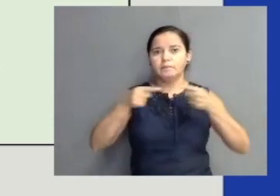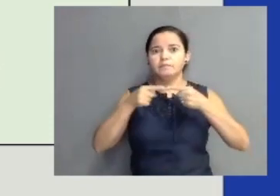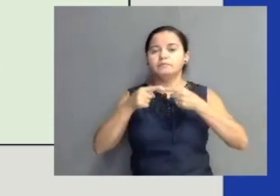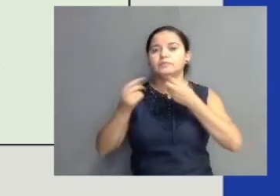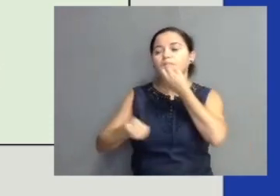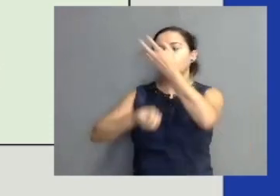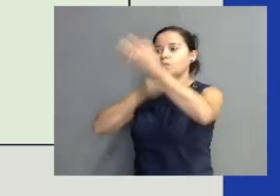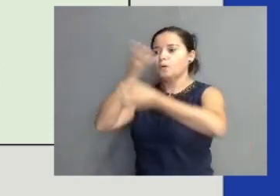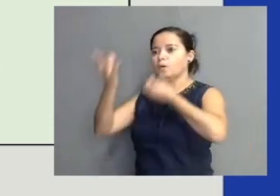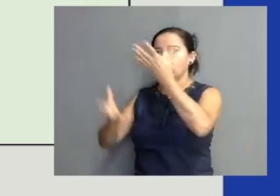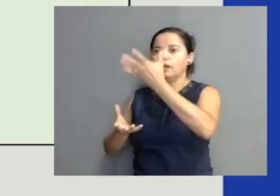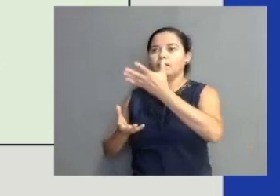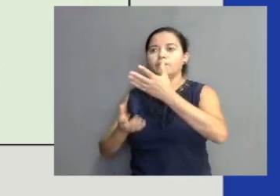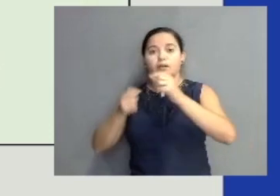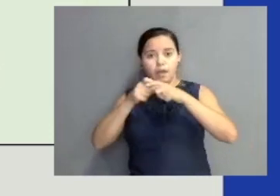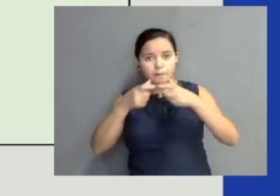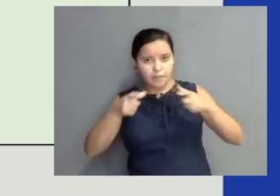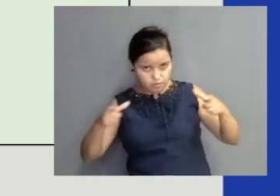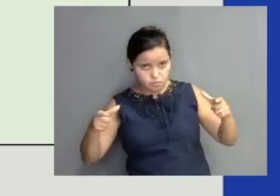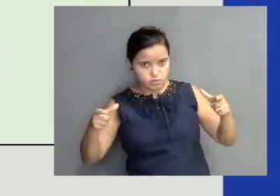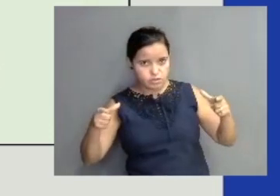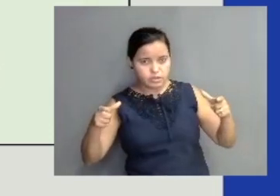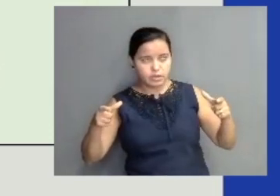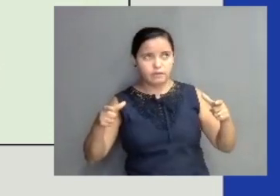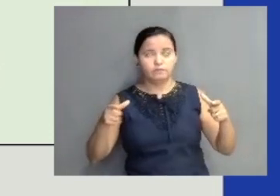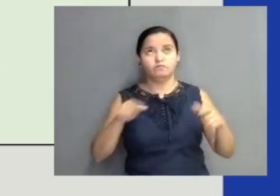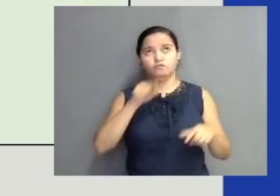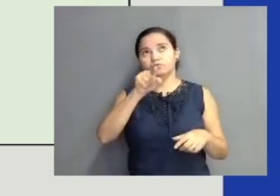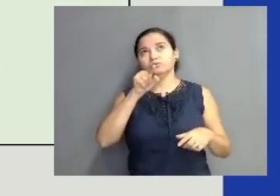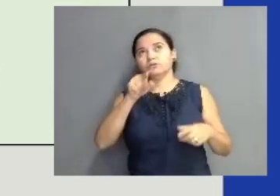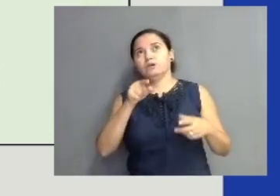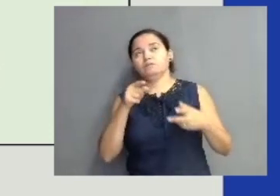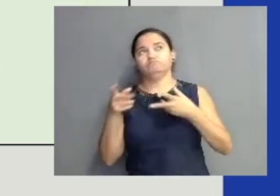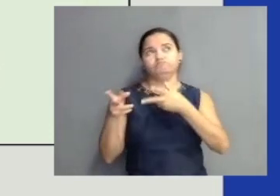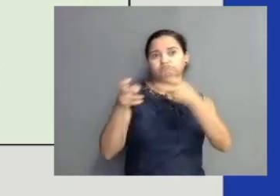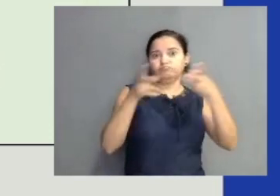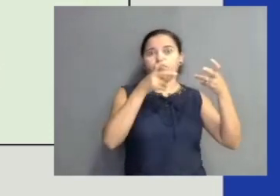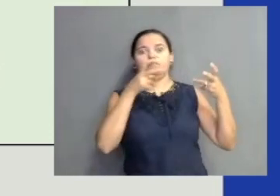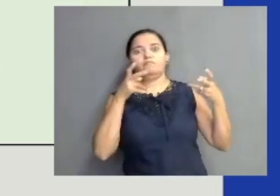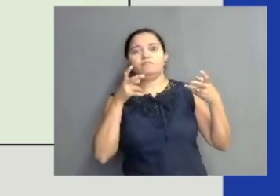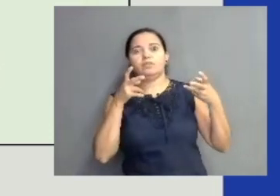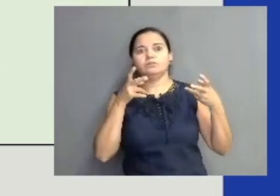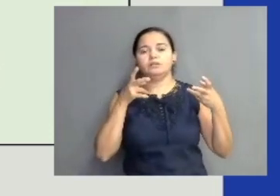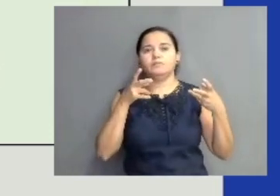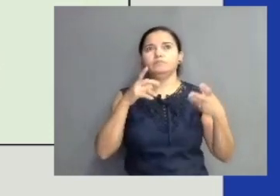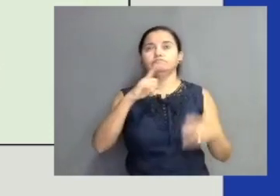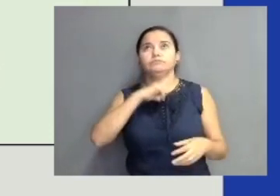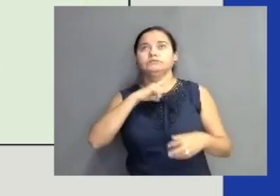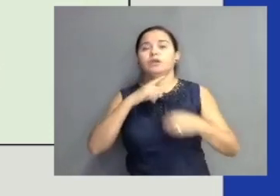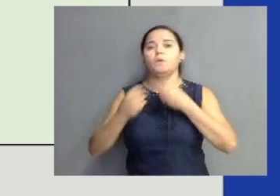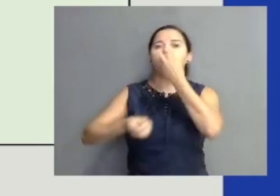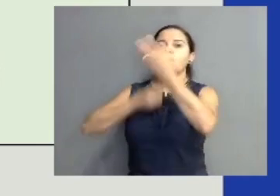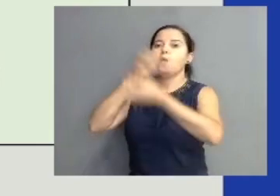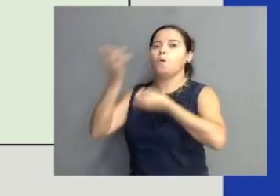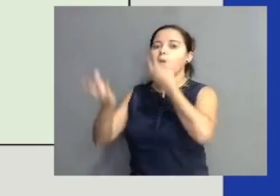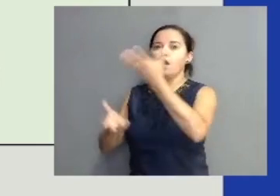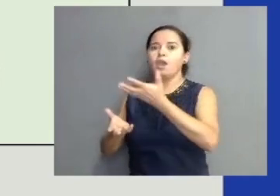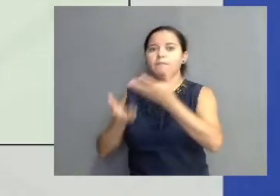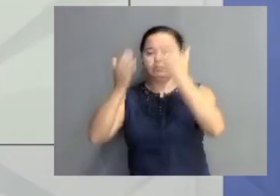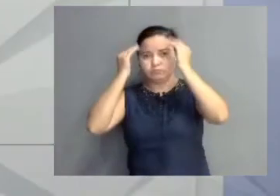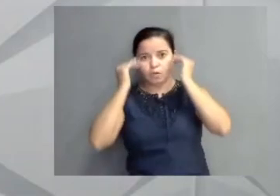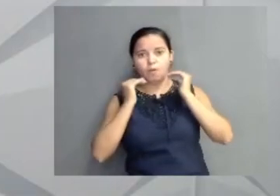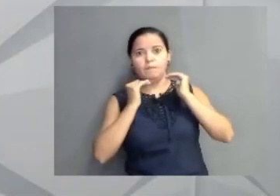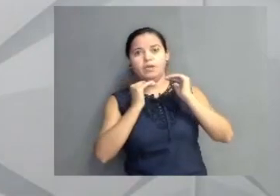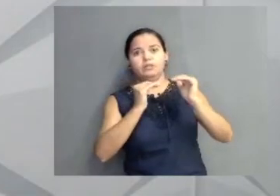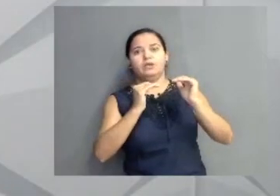você consegue observar, só trazendo aqui para mim, que a disposição que o poema obedece, né,